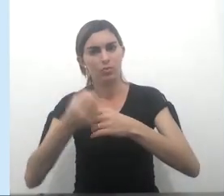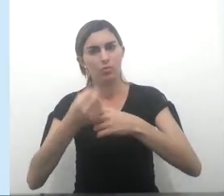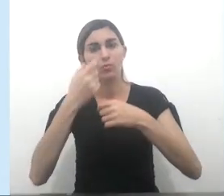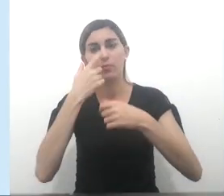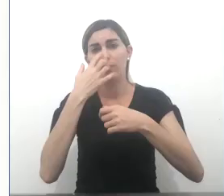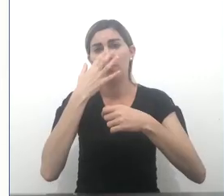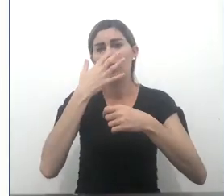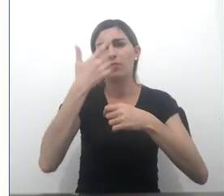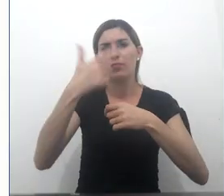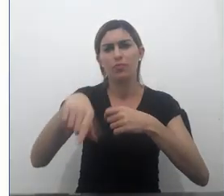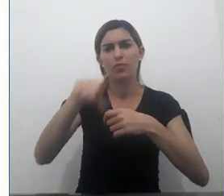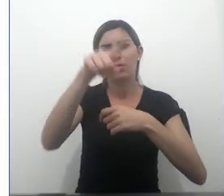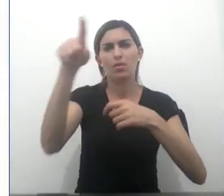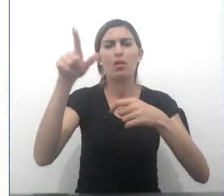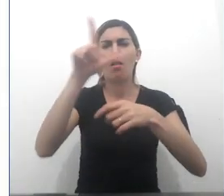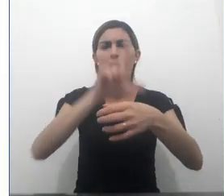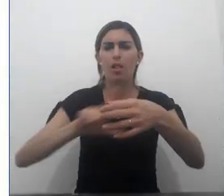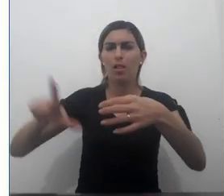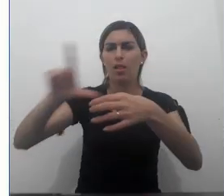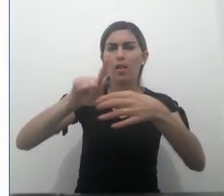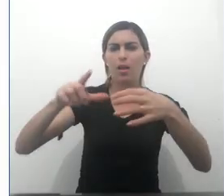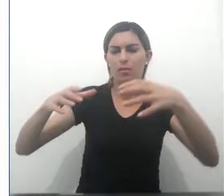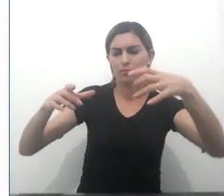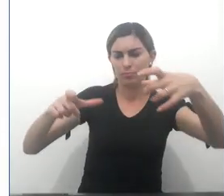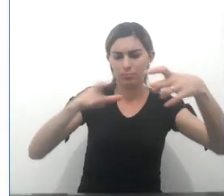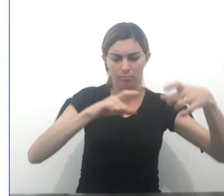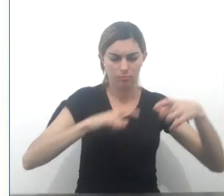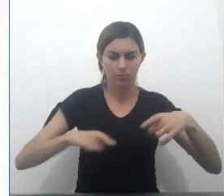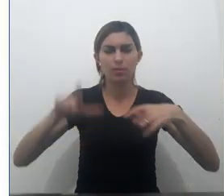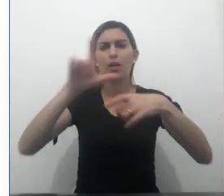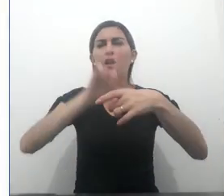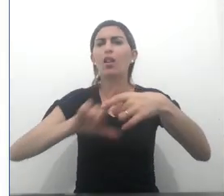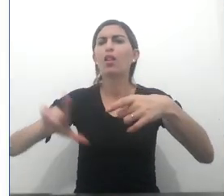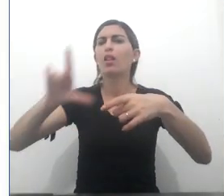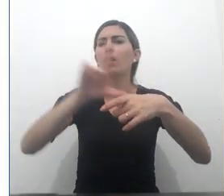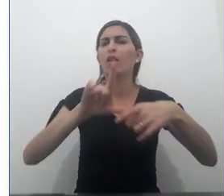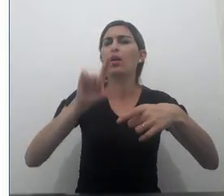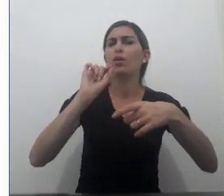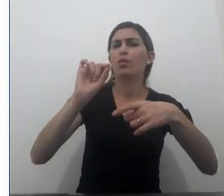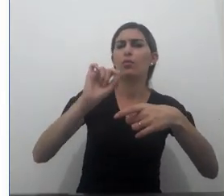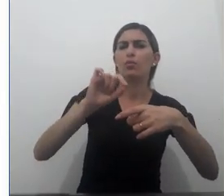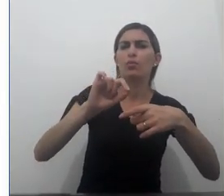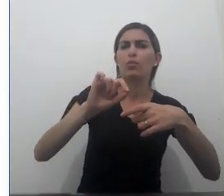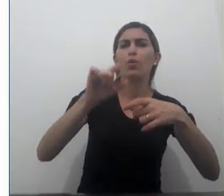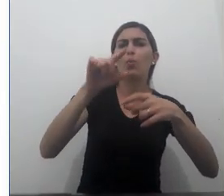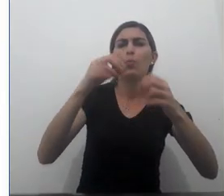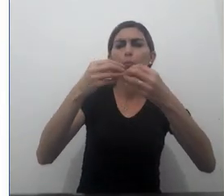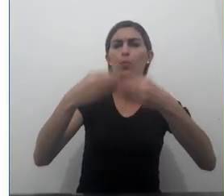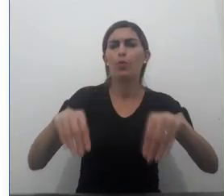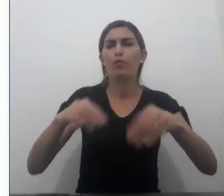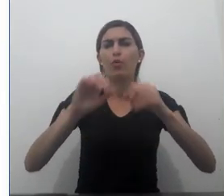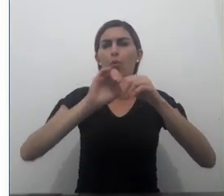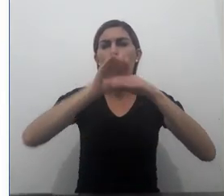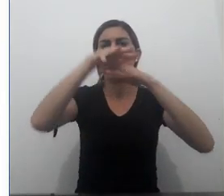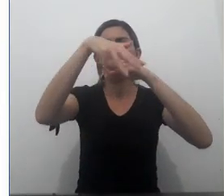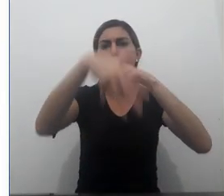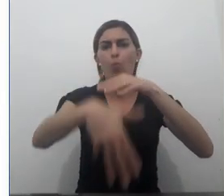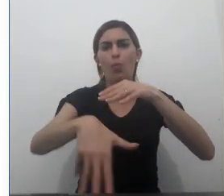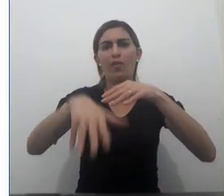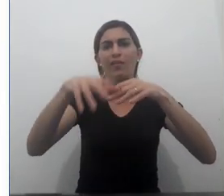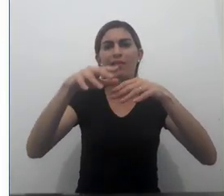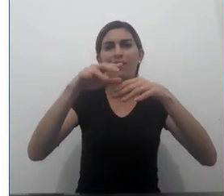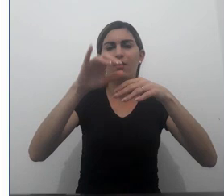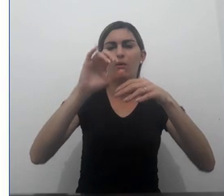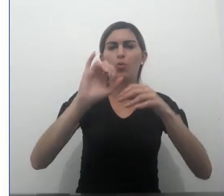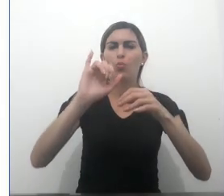tela mais uma vez. Existe a formação de lagos artificiais. Tá? O que são lagos artificiais? São provocados por barragens, né?